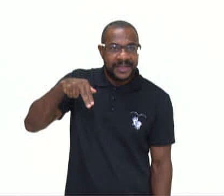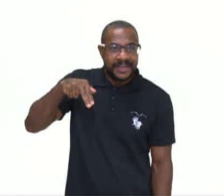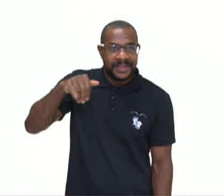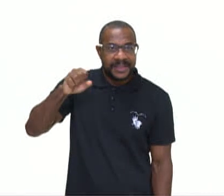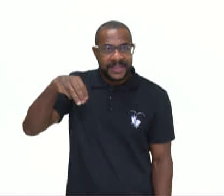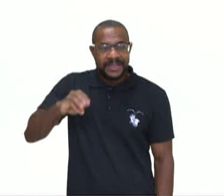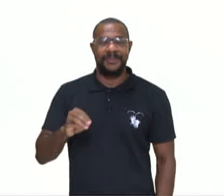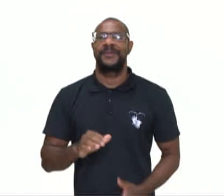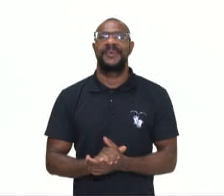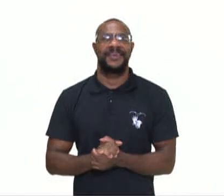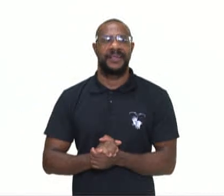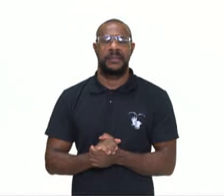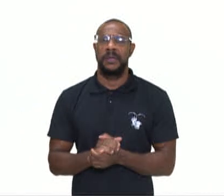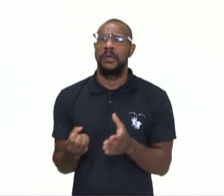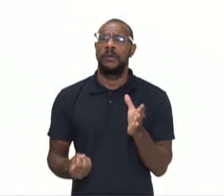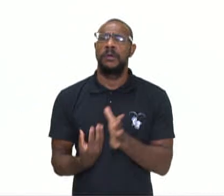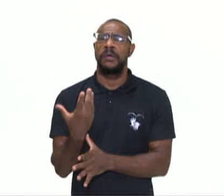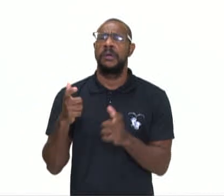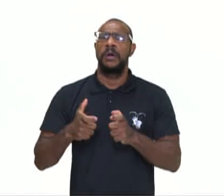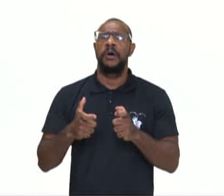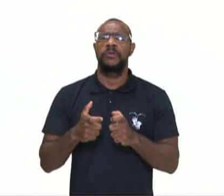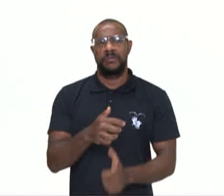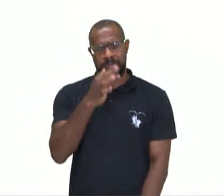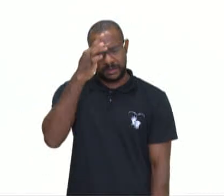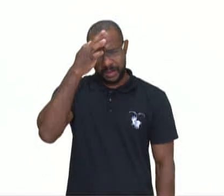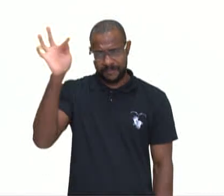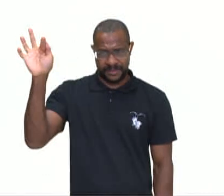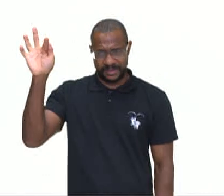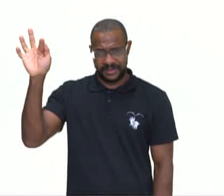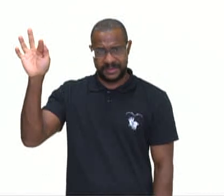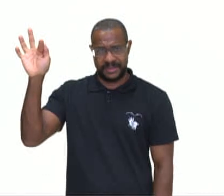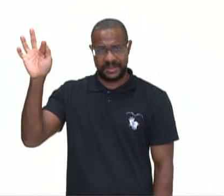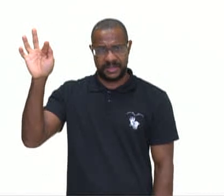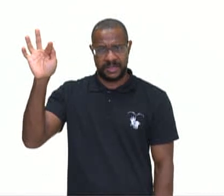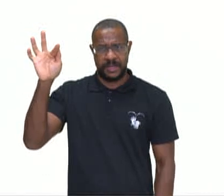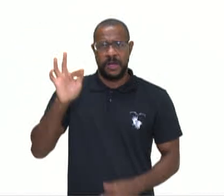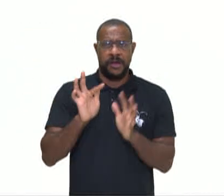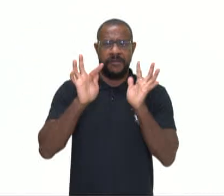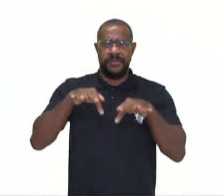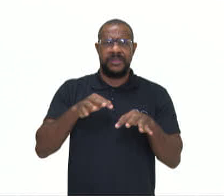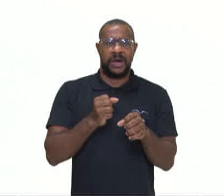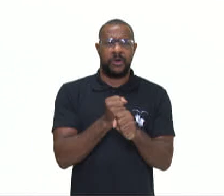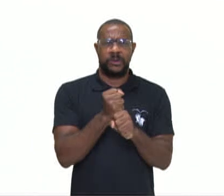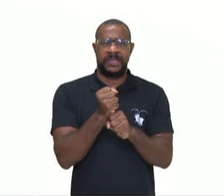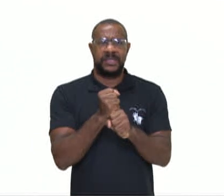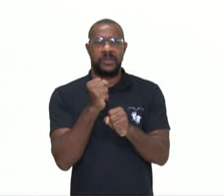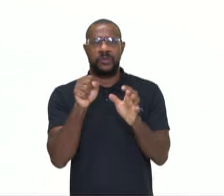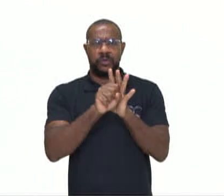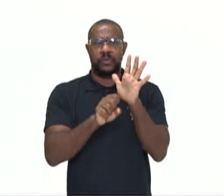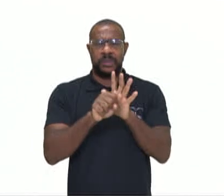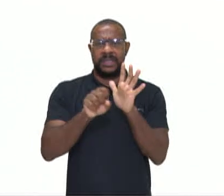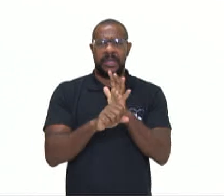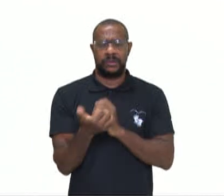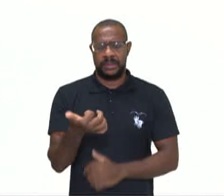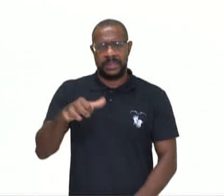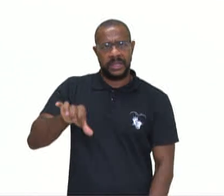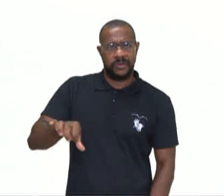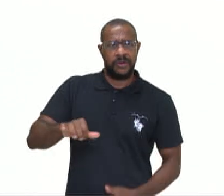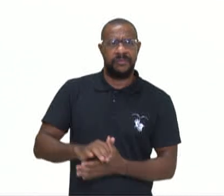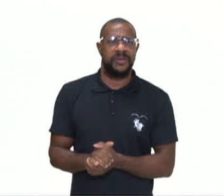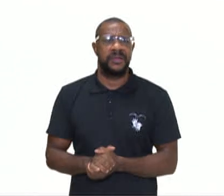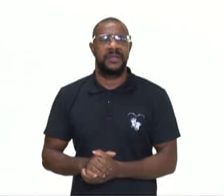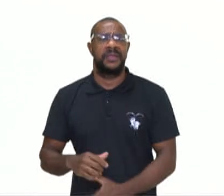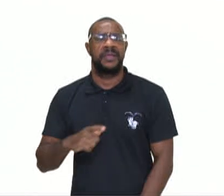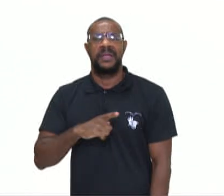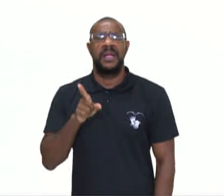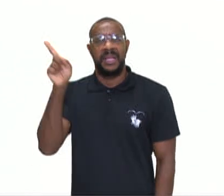na França, gente, no final do século XIX. E ele teve uma bandeira de oposição lá na França